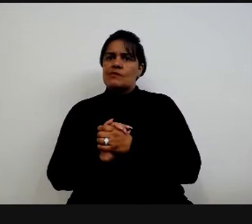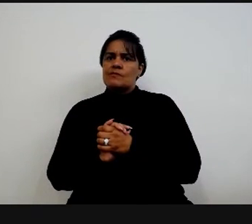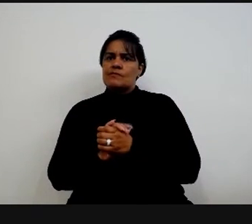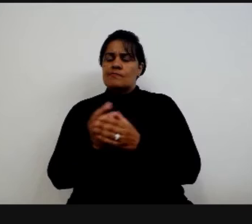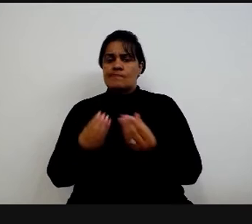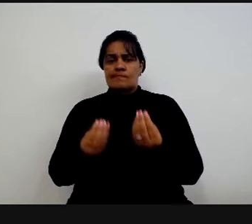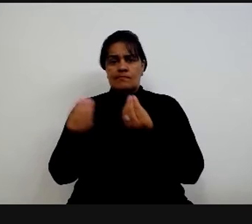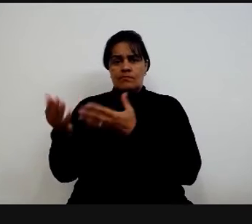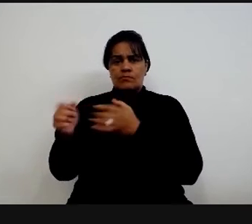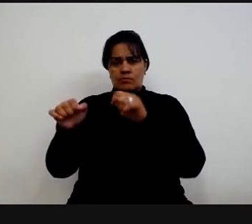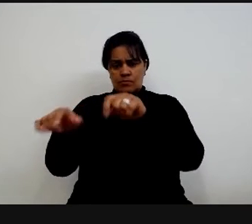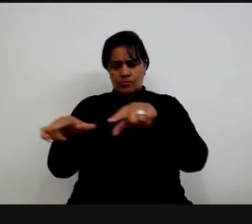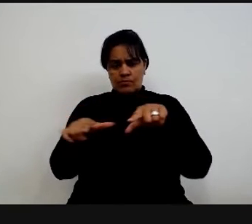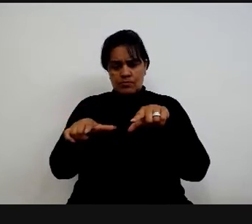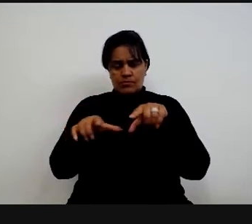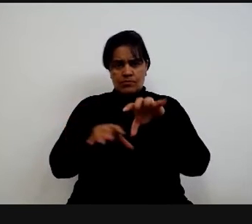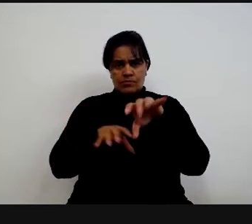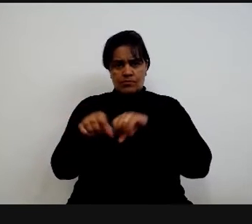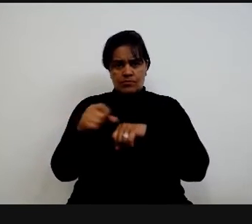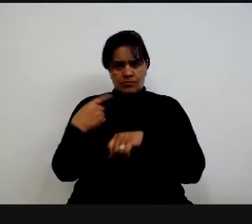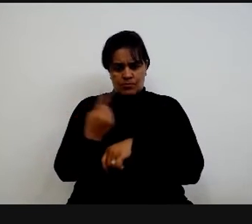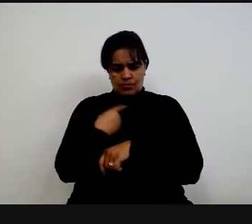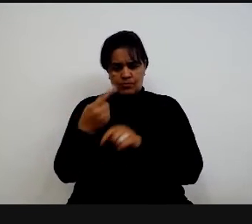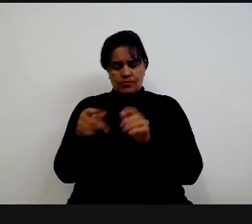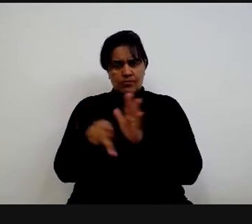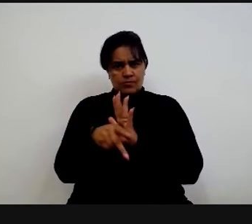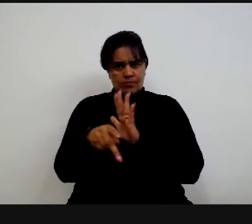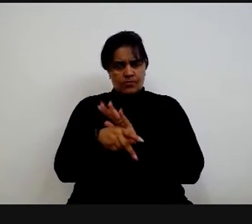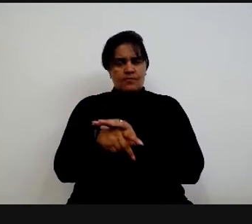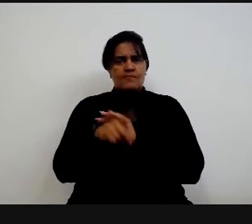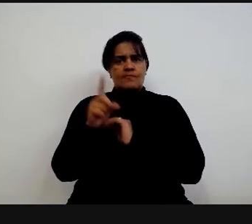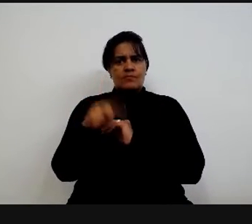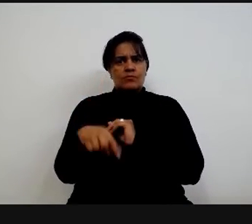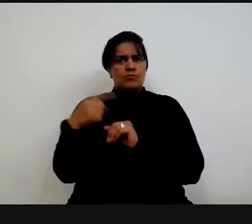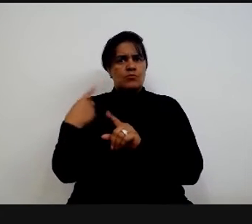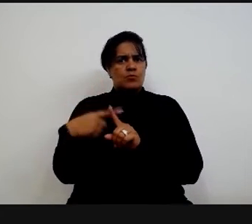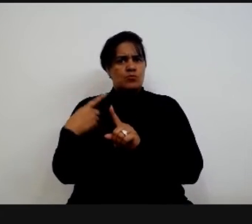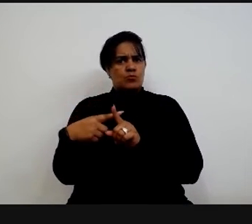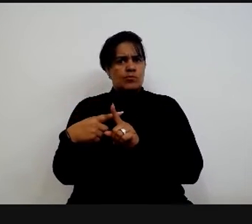Passo às suas mãos aqui um certificado nosso pela sua